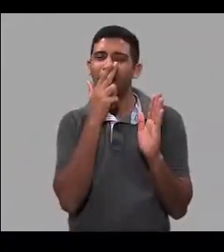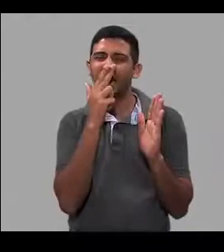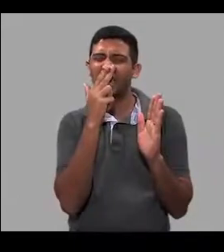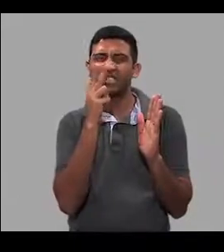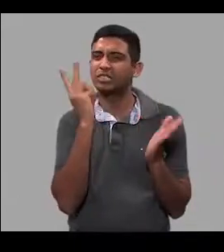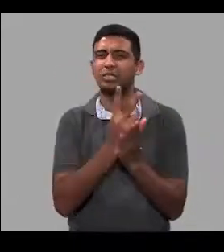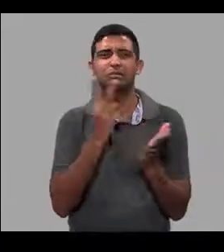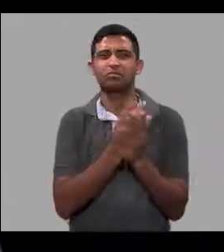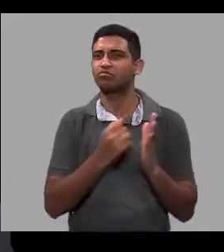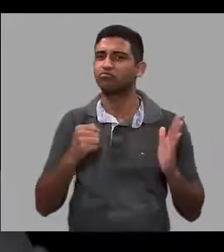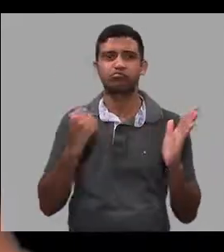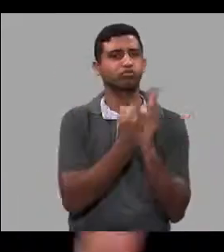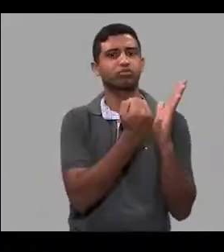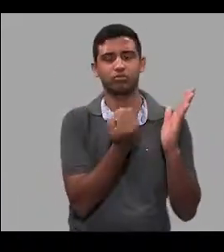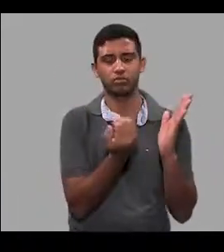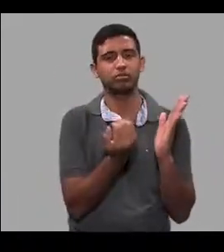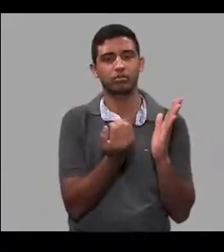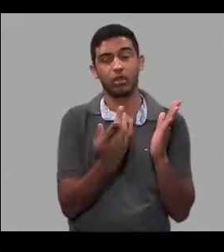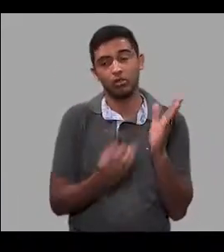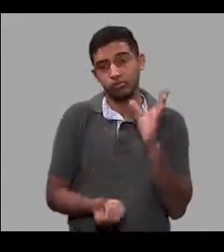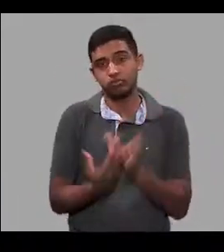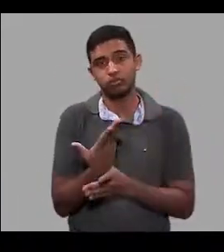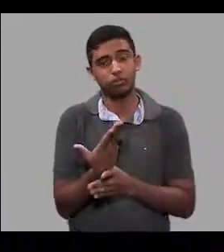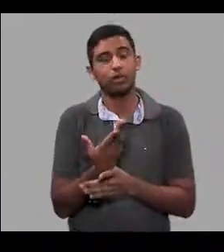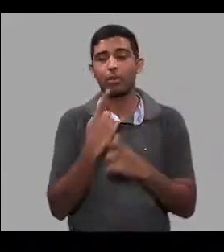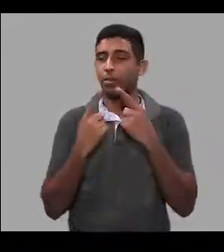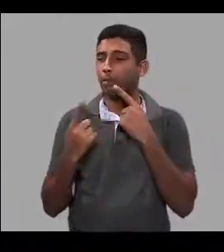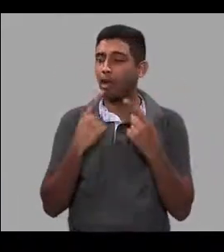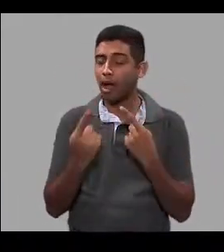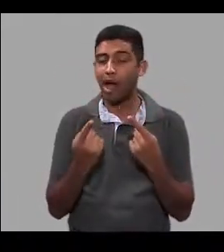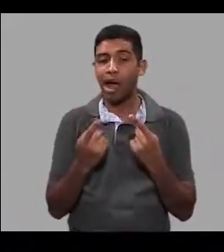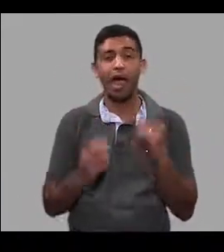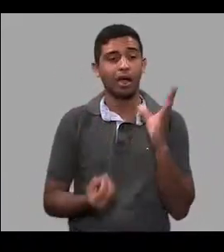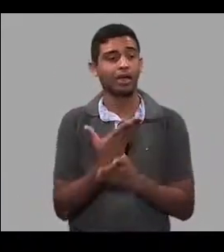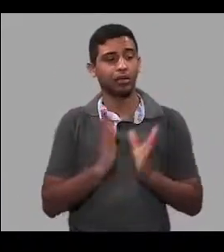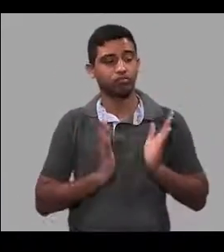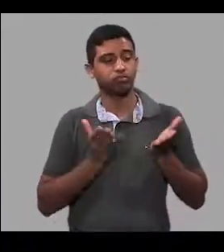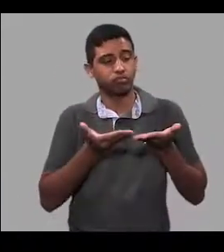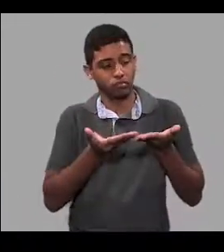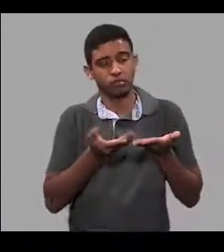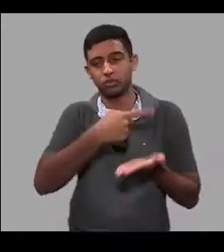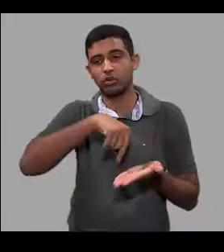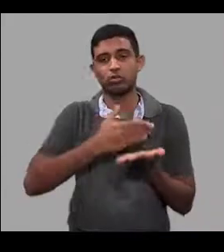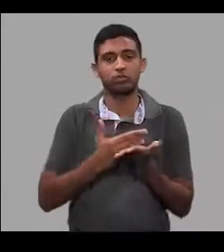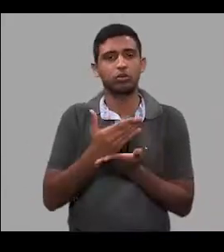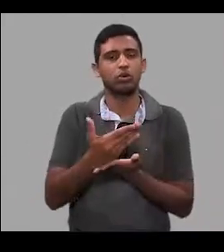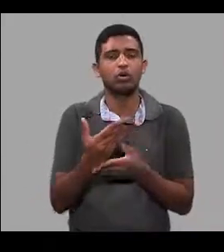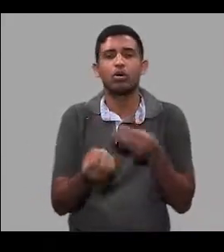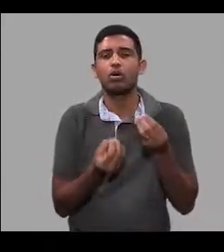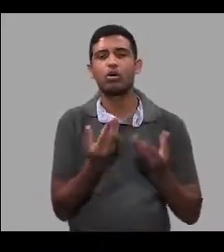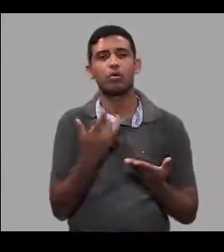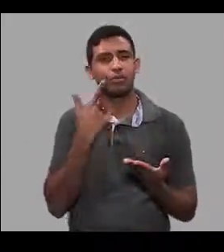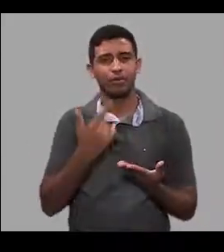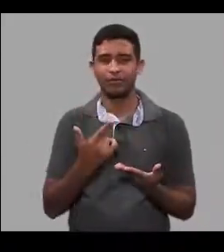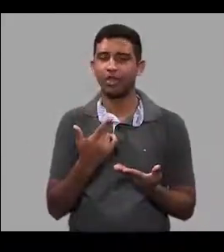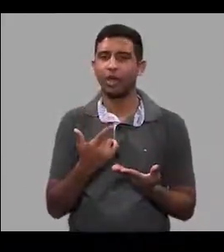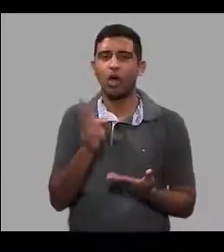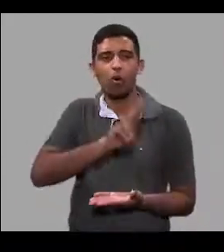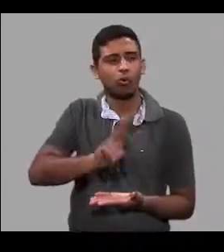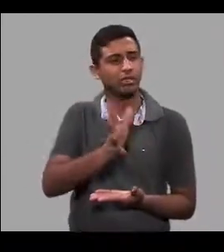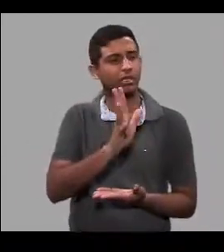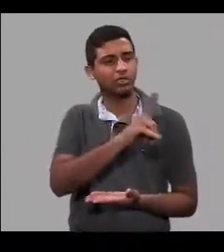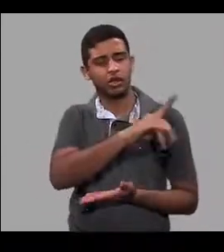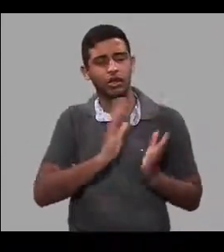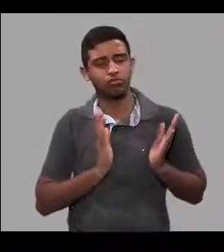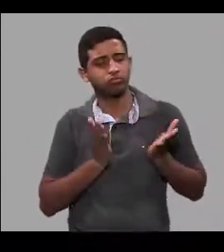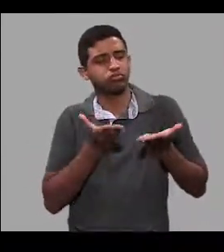petrificadas no calendário. Né? E aí surgiu a conversa de ter um fórum. Né? Nós já começamos assim, a atuar como fôssemos